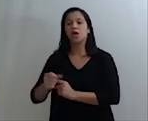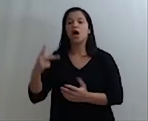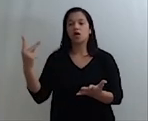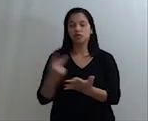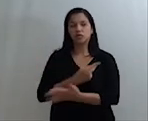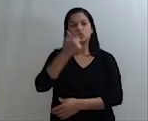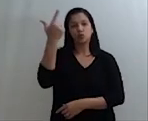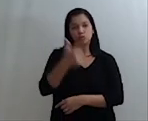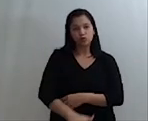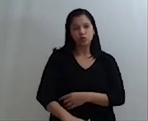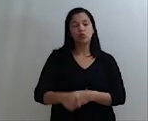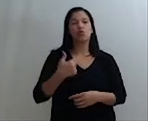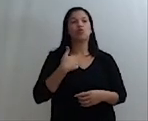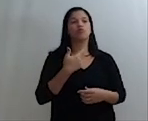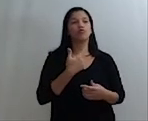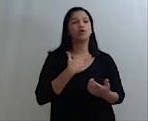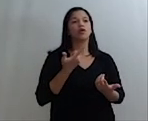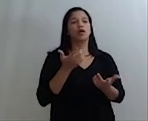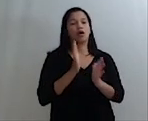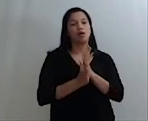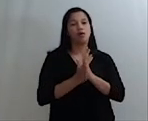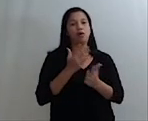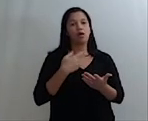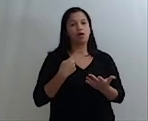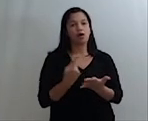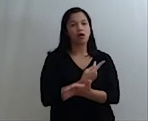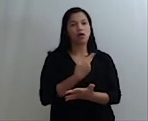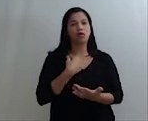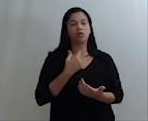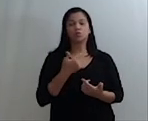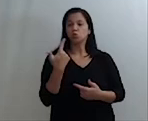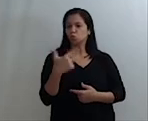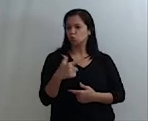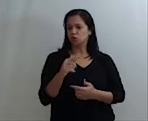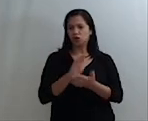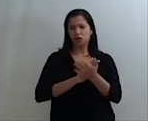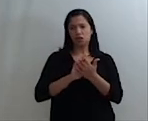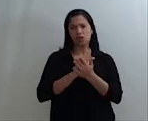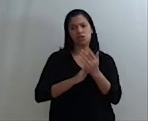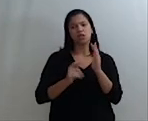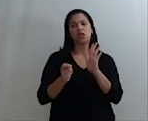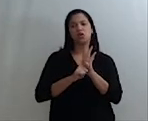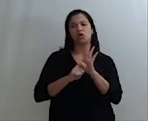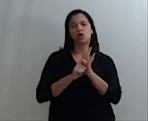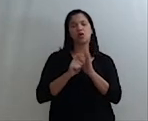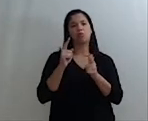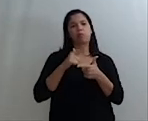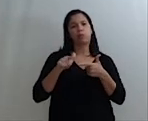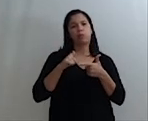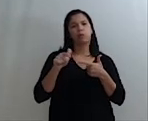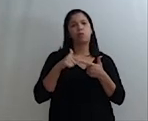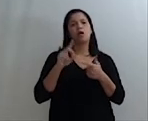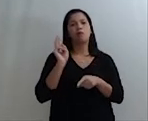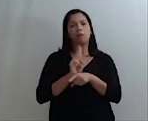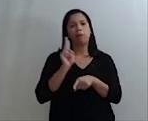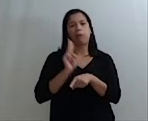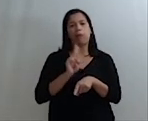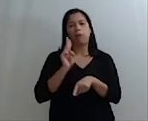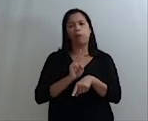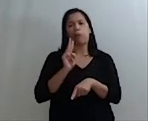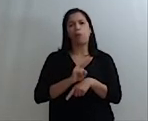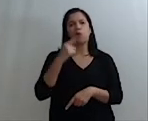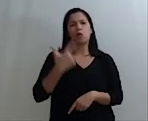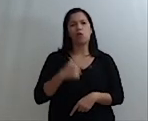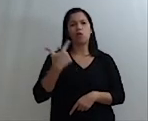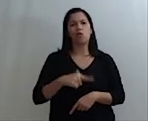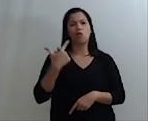ausência de contemporaneidade quantidade não expressiva de drogas medidas cautelares diversas suficiência então